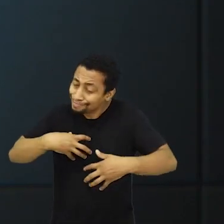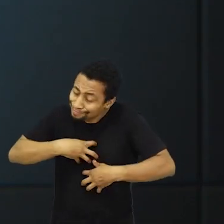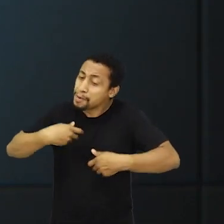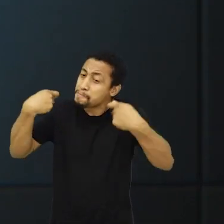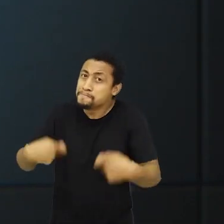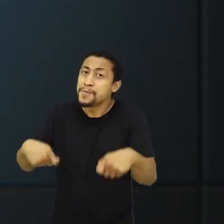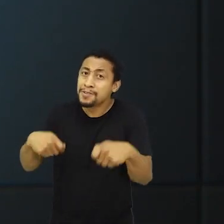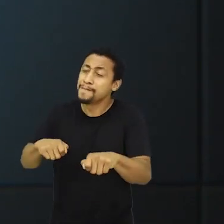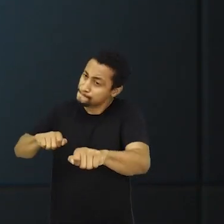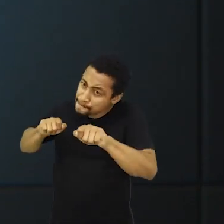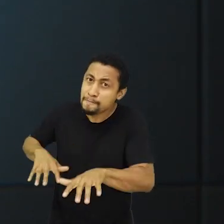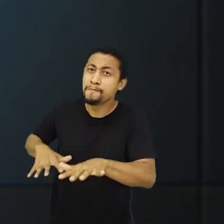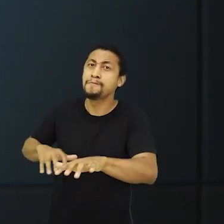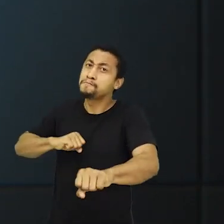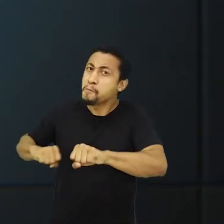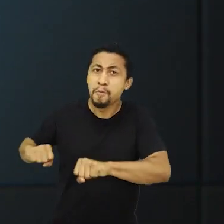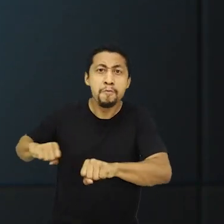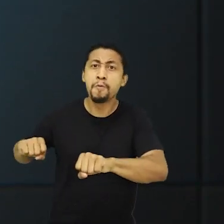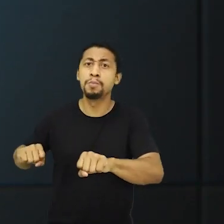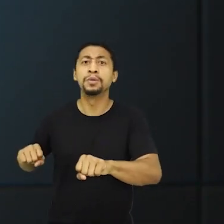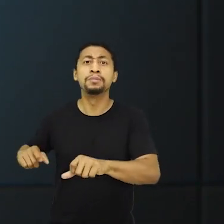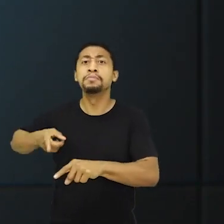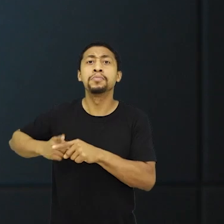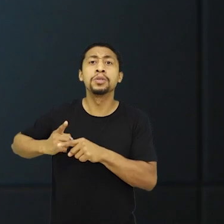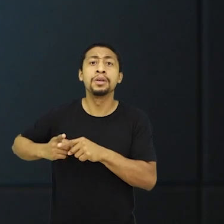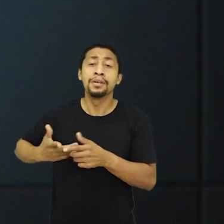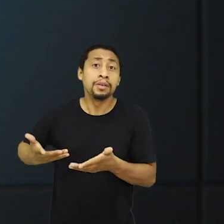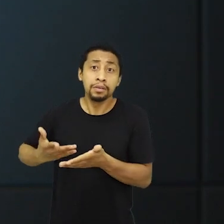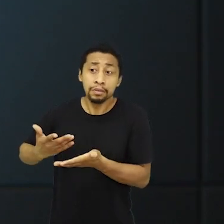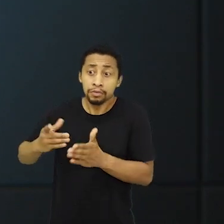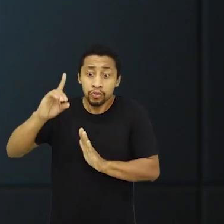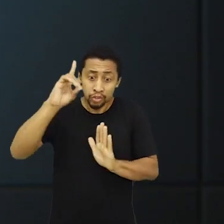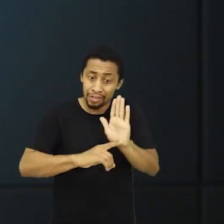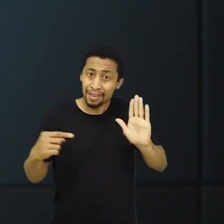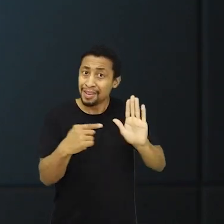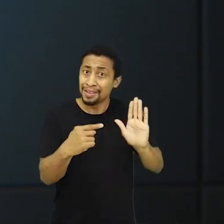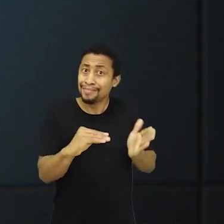pessoas, o lugar do ativismo surge por uma necessidade, pela falta de algum direito.